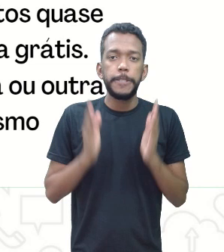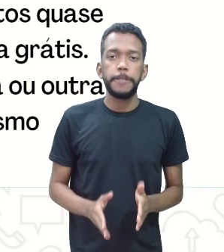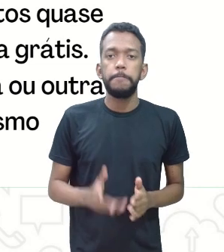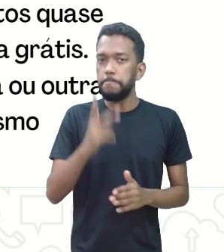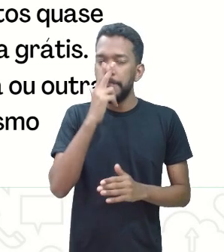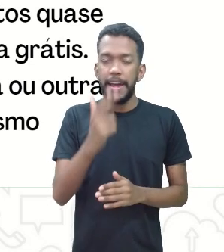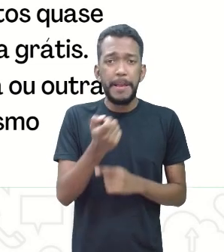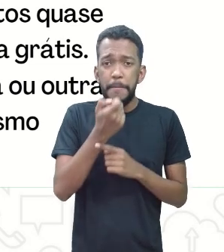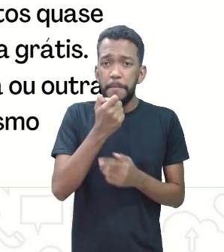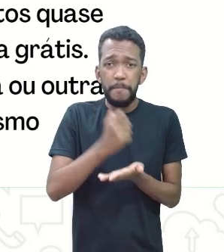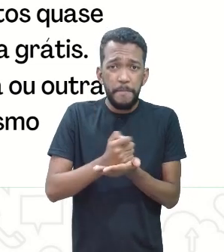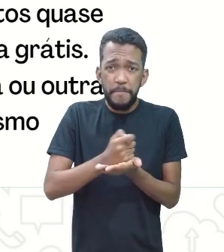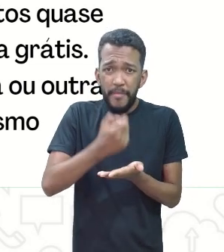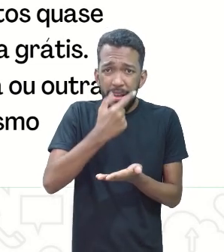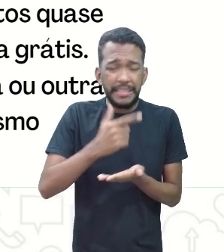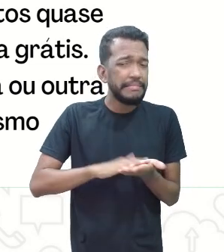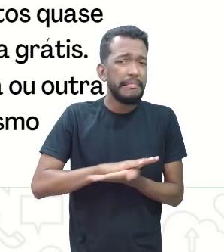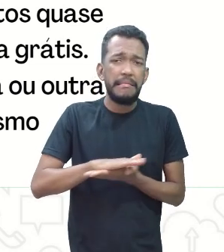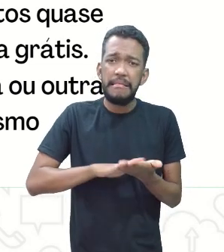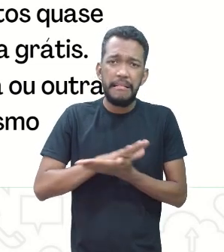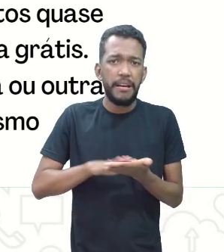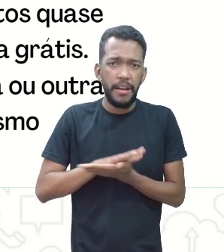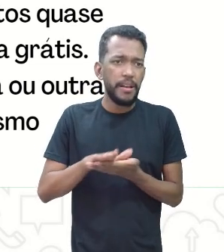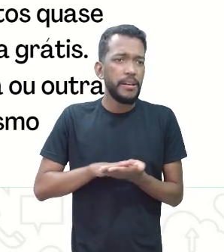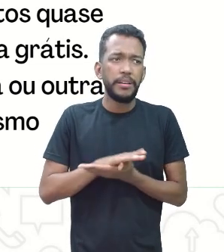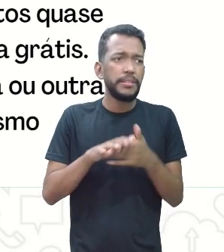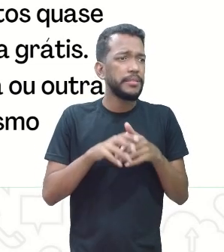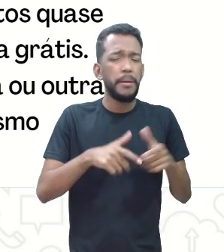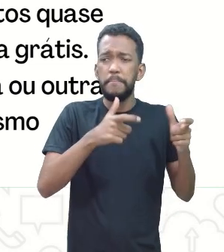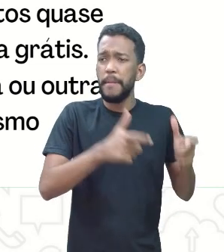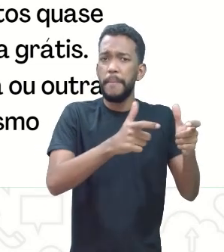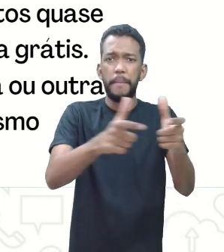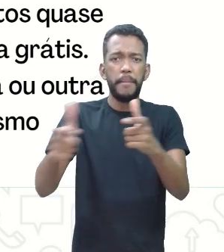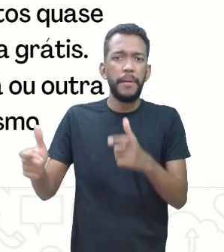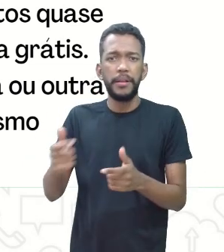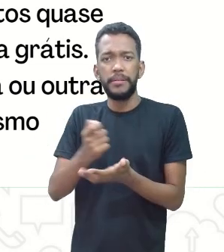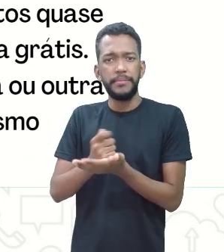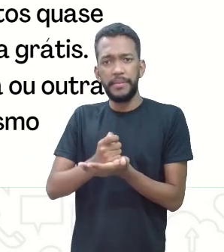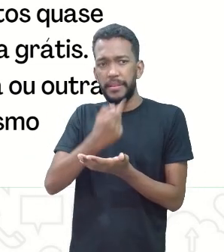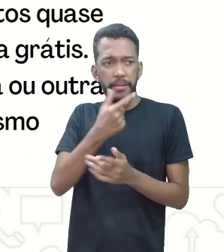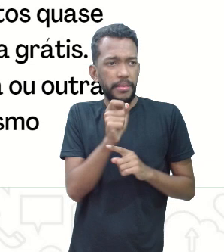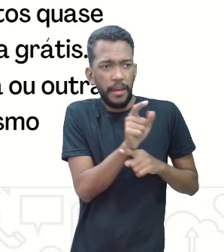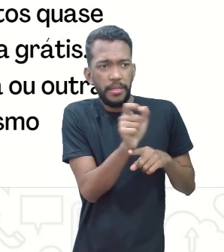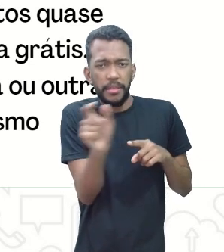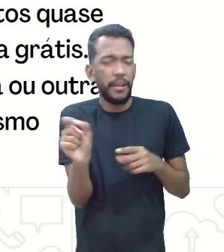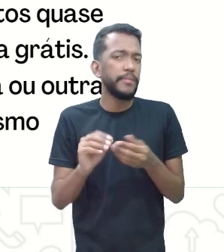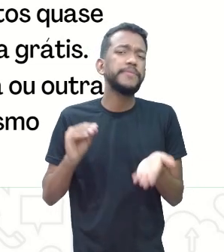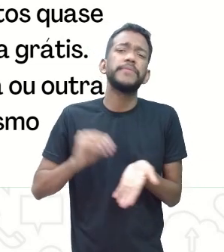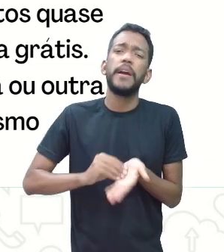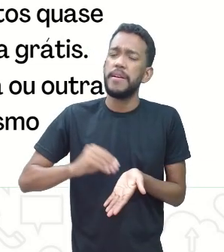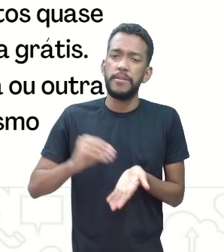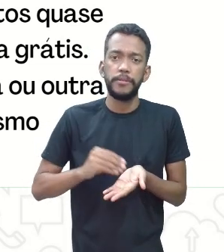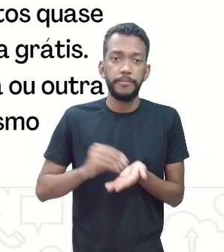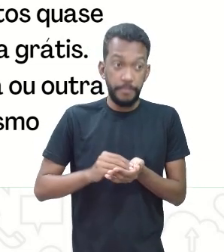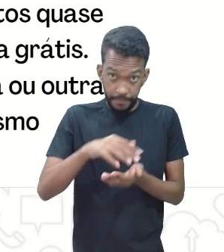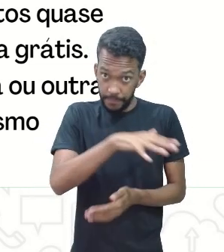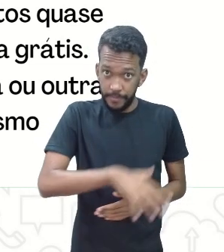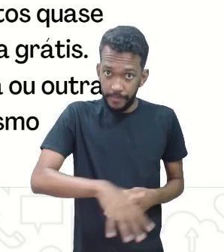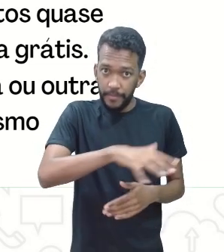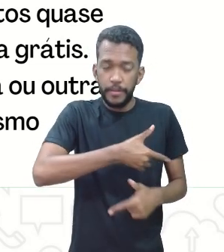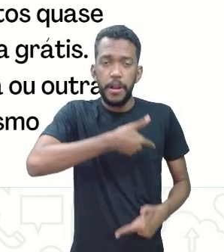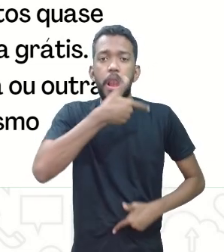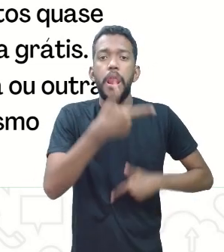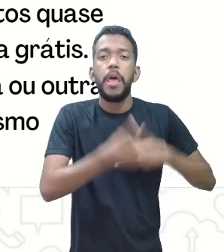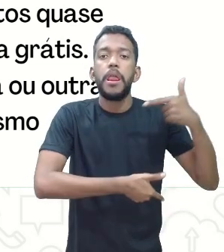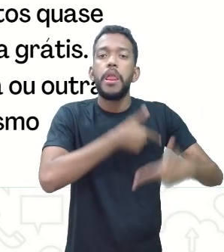insuficientes e, em muitas, pagos, inclusive a amostra grátis. Por tudo isso, os peões trabalham